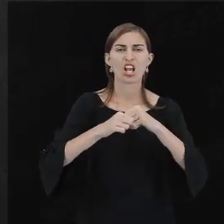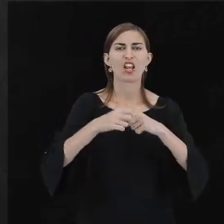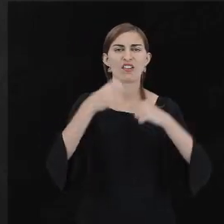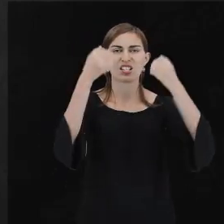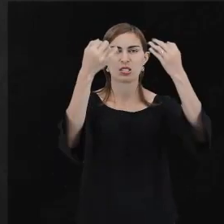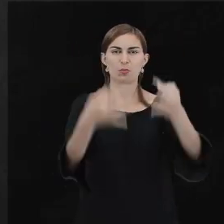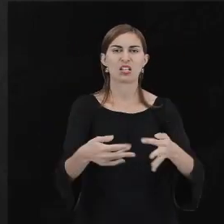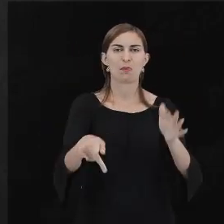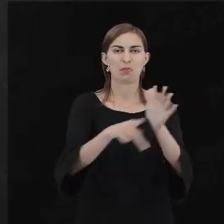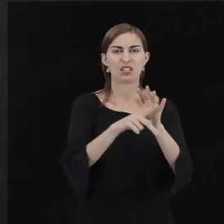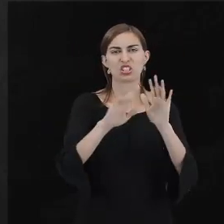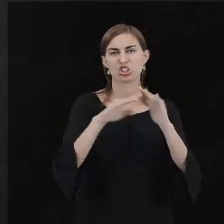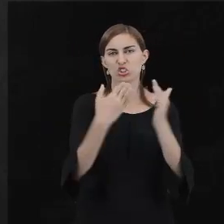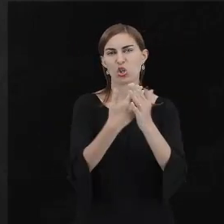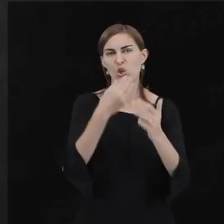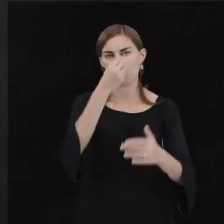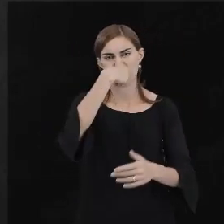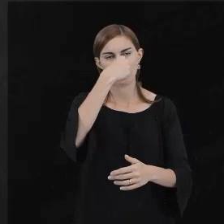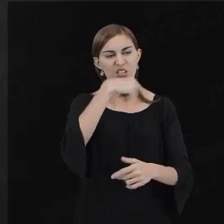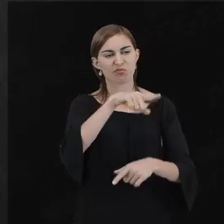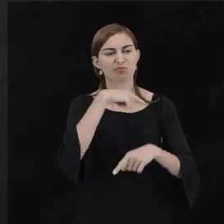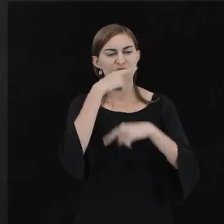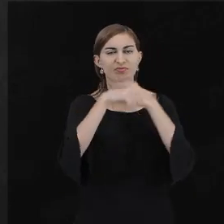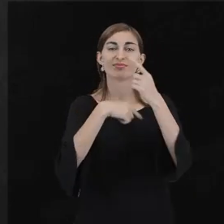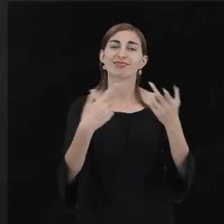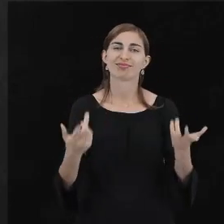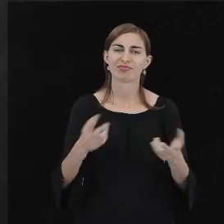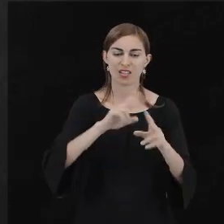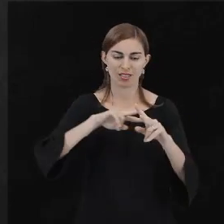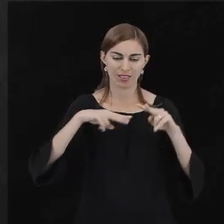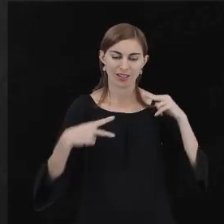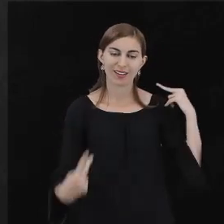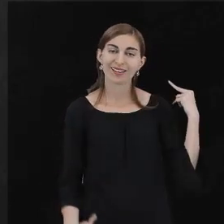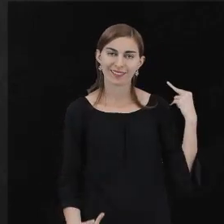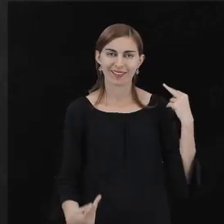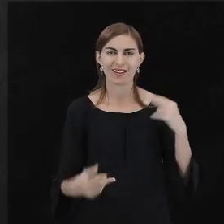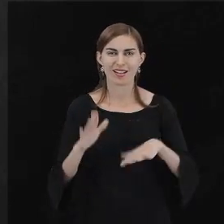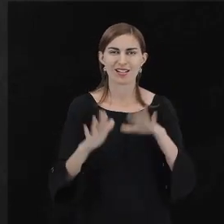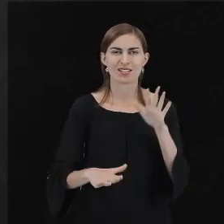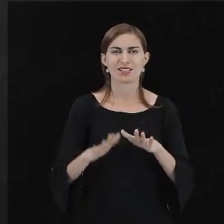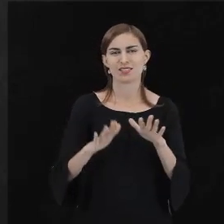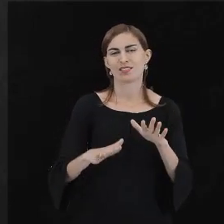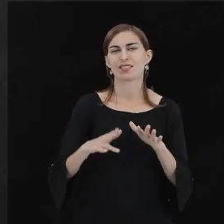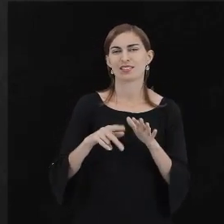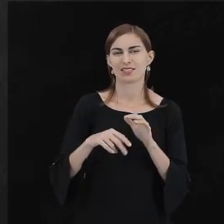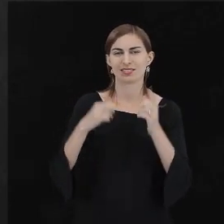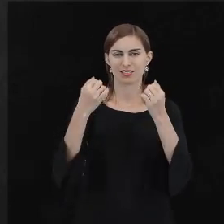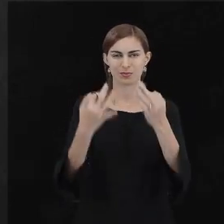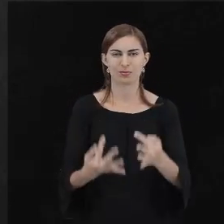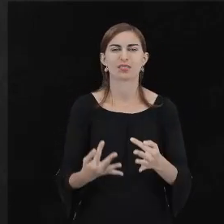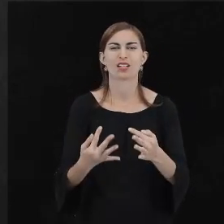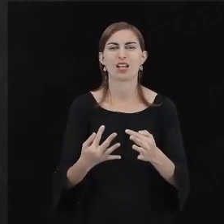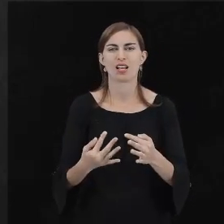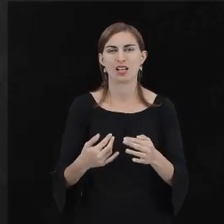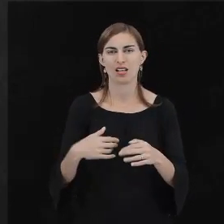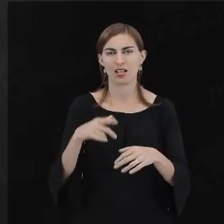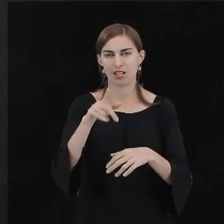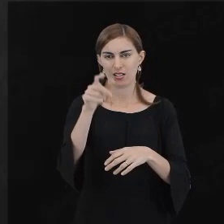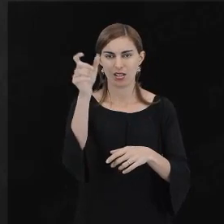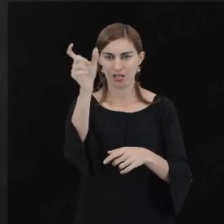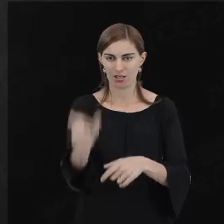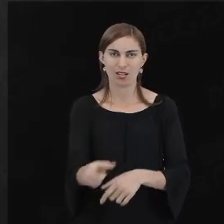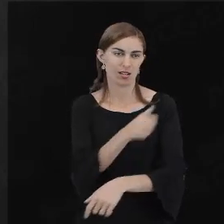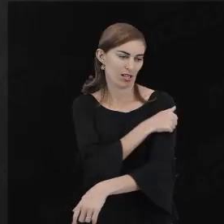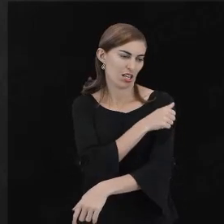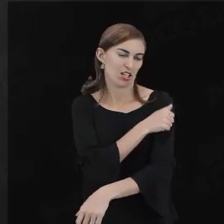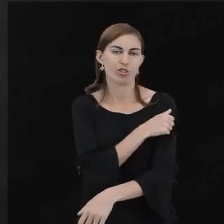Como decorrência desse DNA, a gente fazia muitas vezes a patologização dos alunos das camadas populares, e isso teve